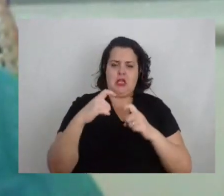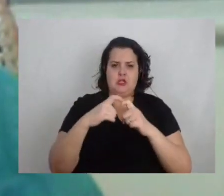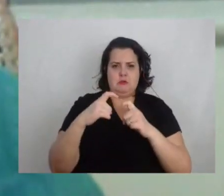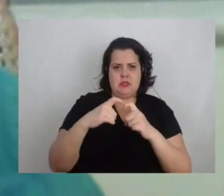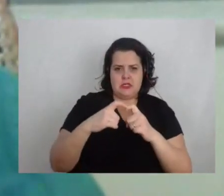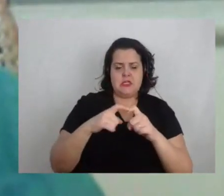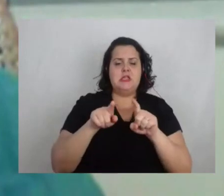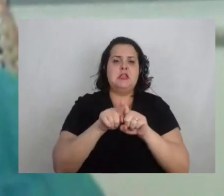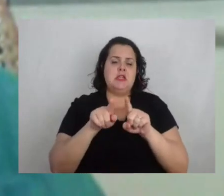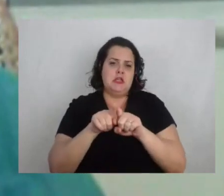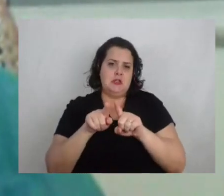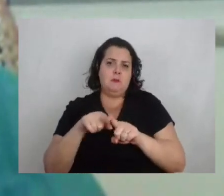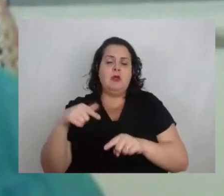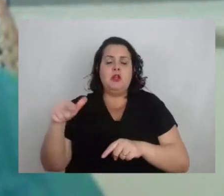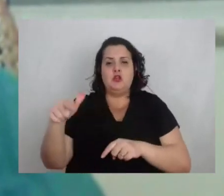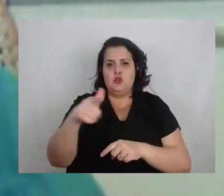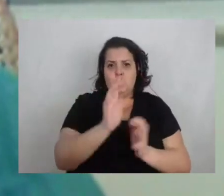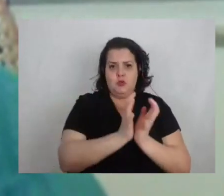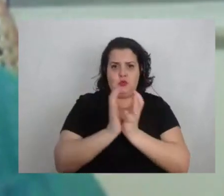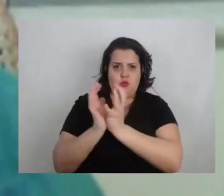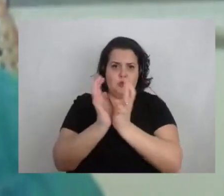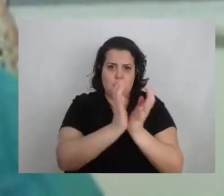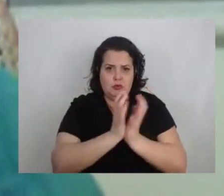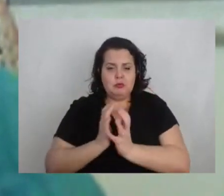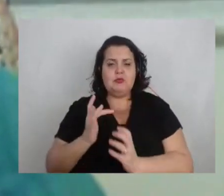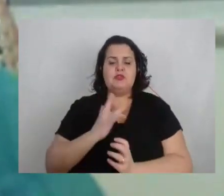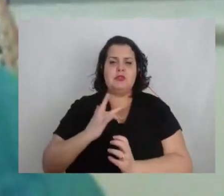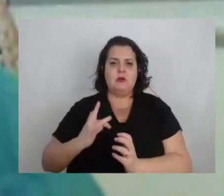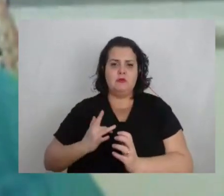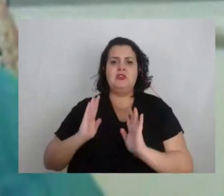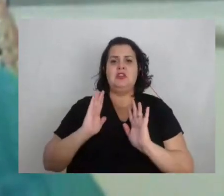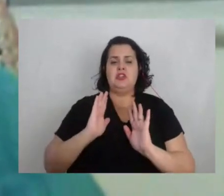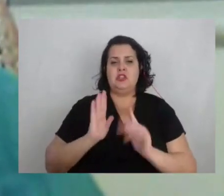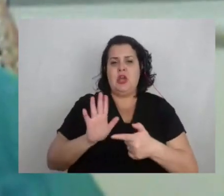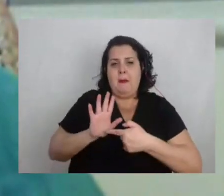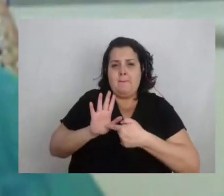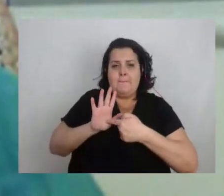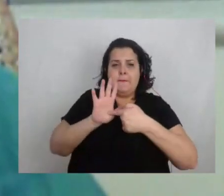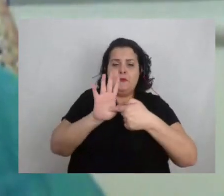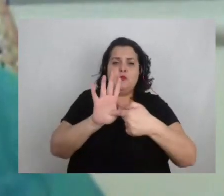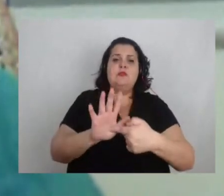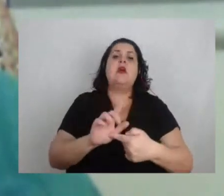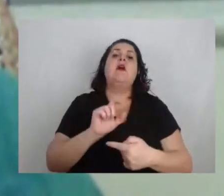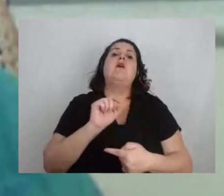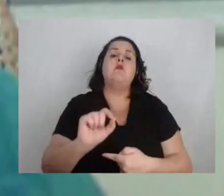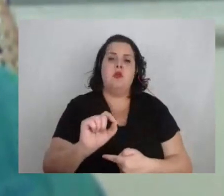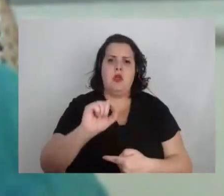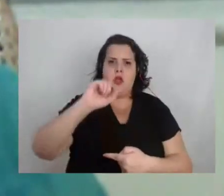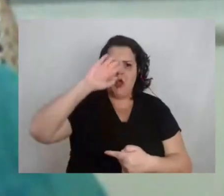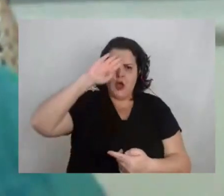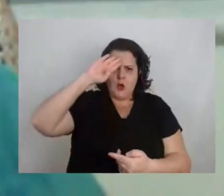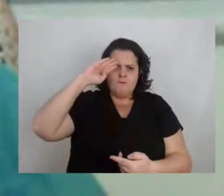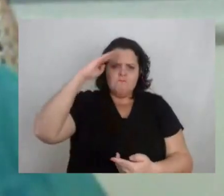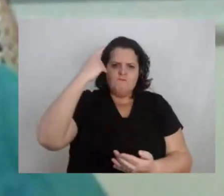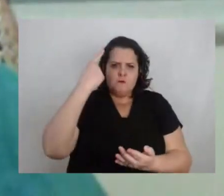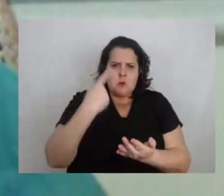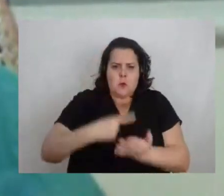saúde, já indicavam, portanto, um destaque muito grande de um compromisso para além da